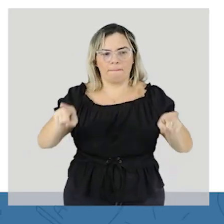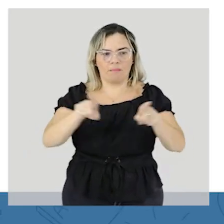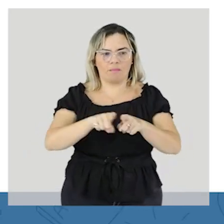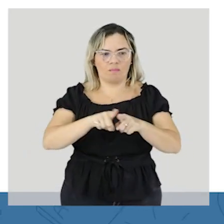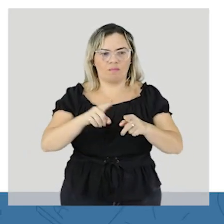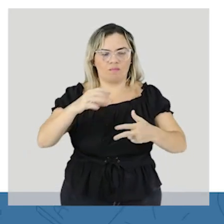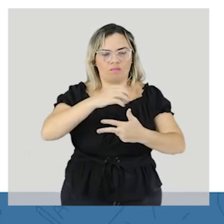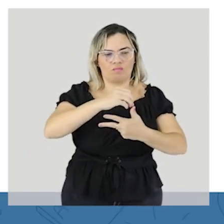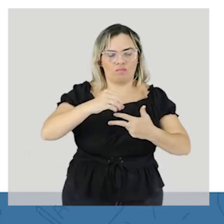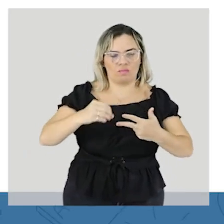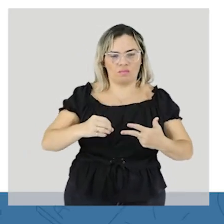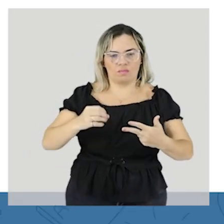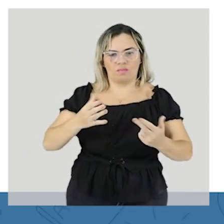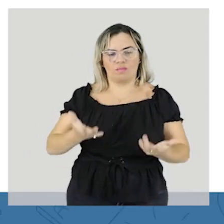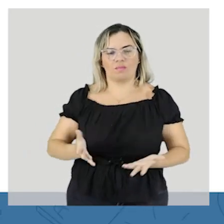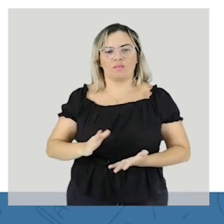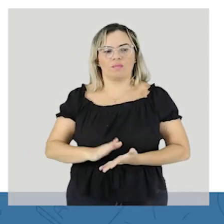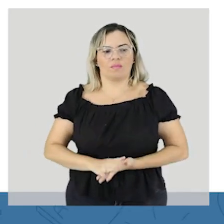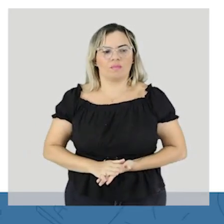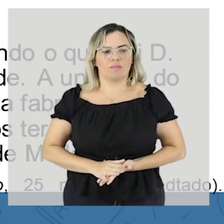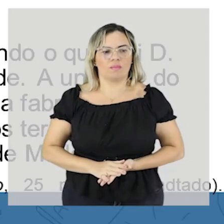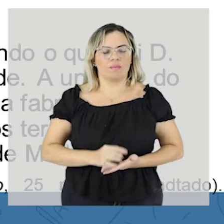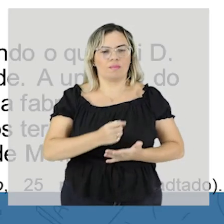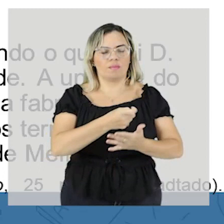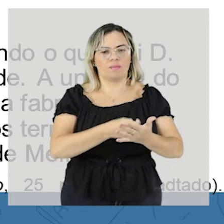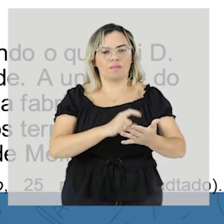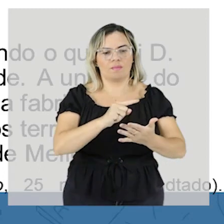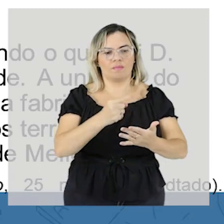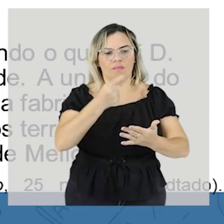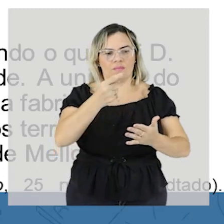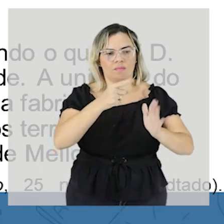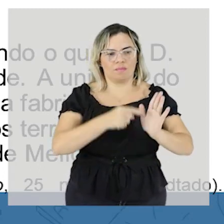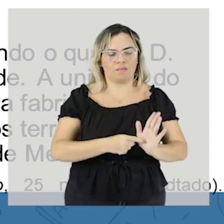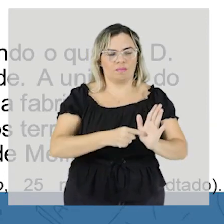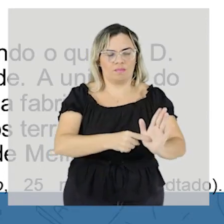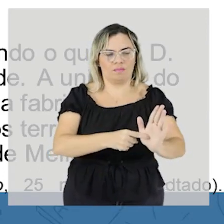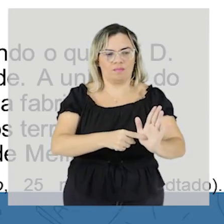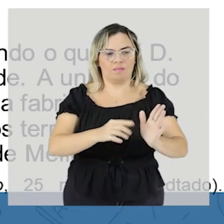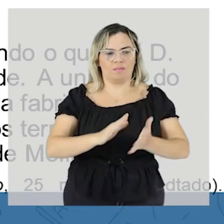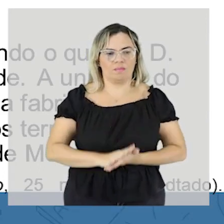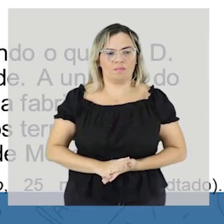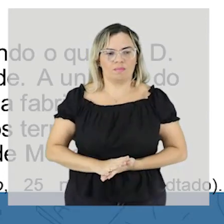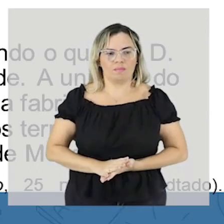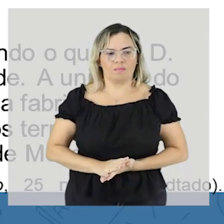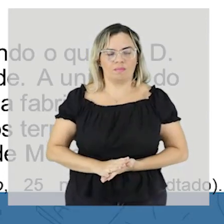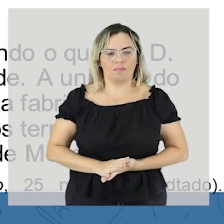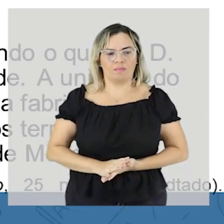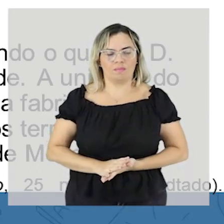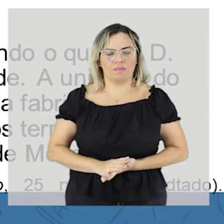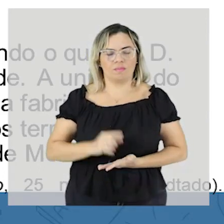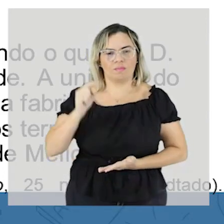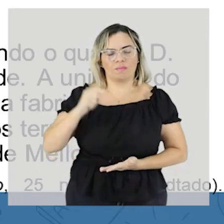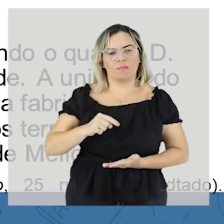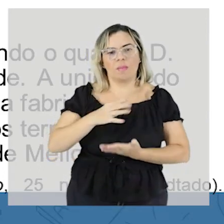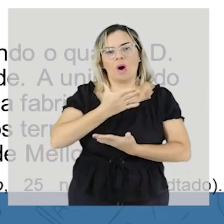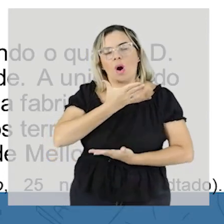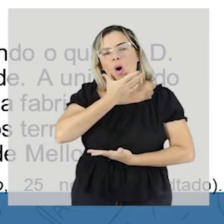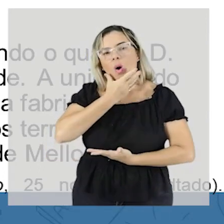Enem, o primeiro texto, ele nos traz o seguinte: o príncipe D. João